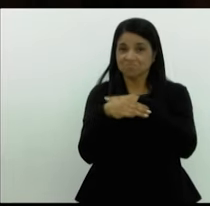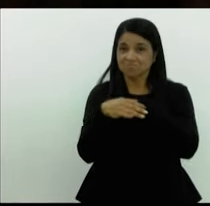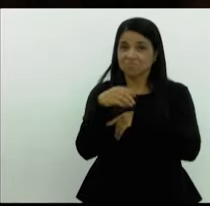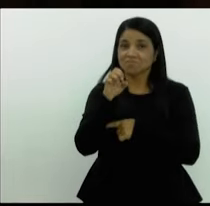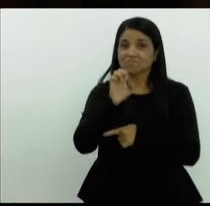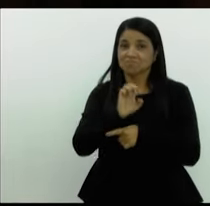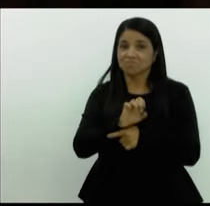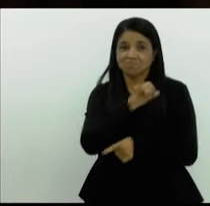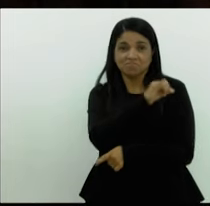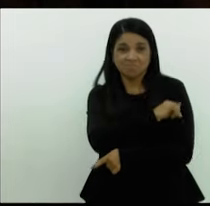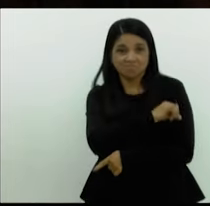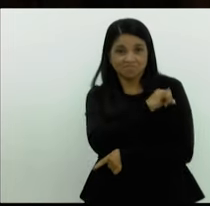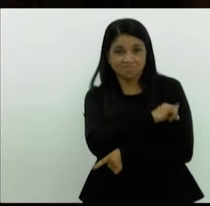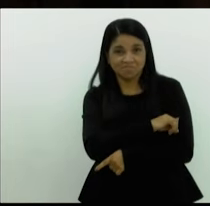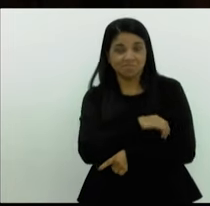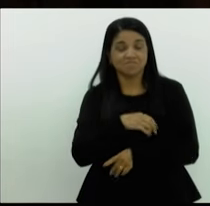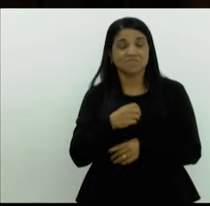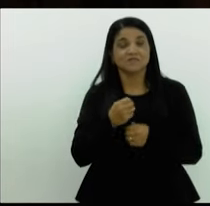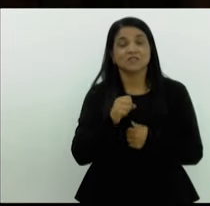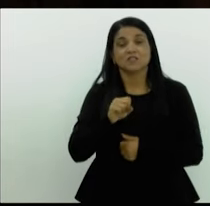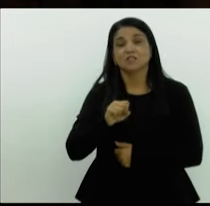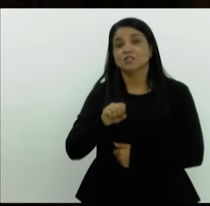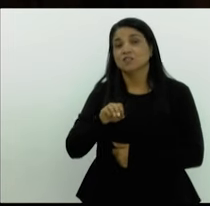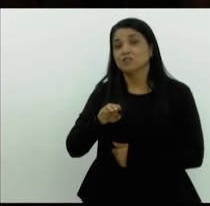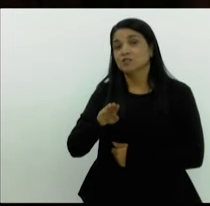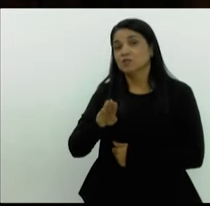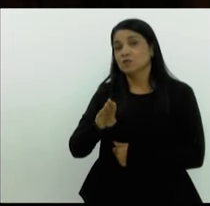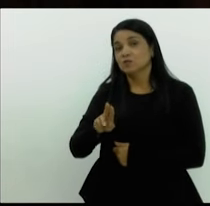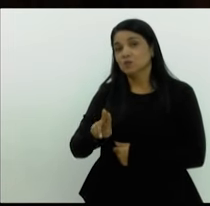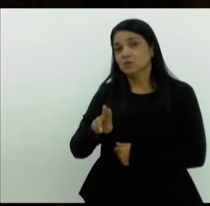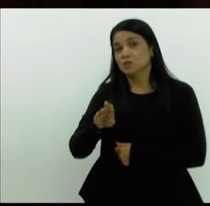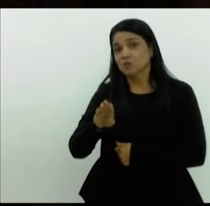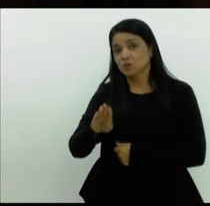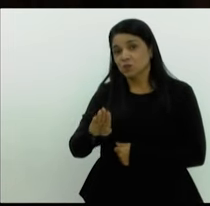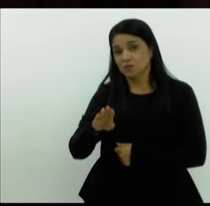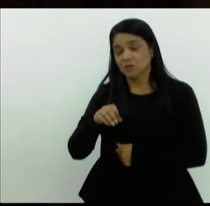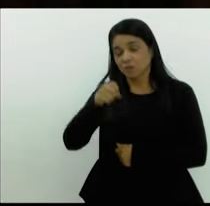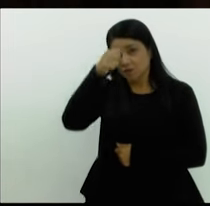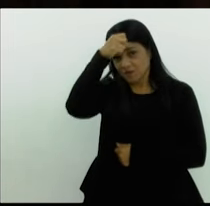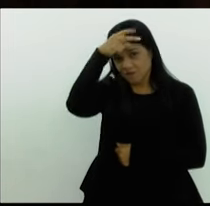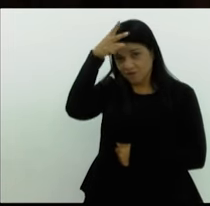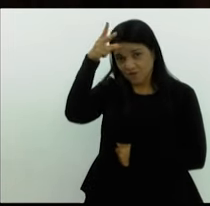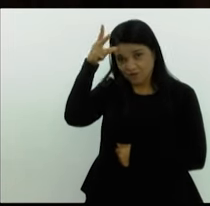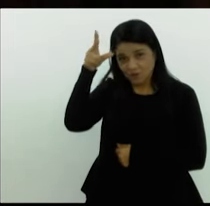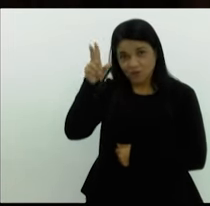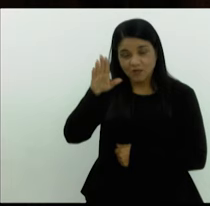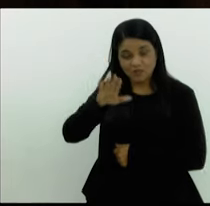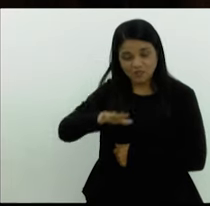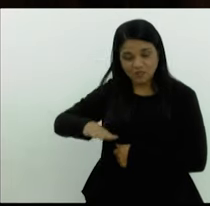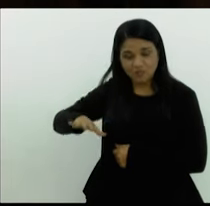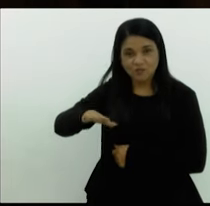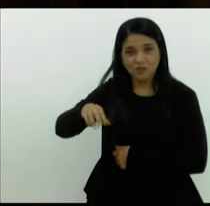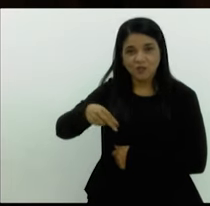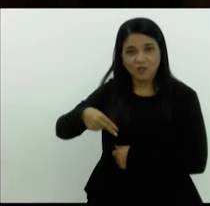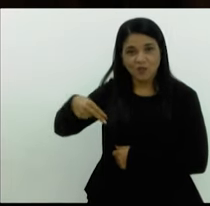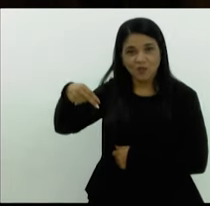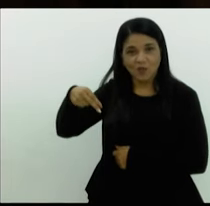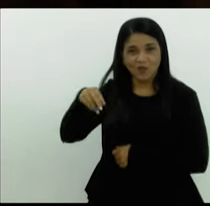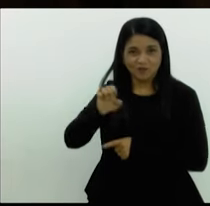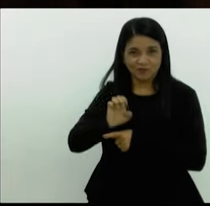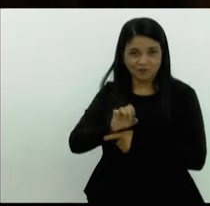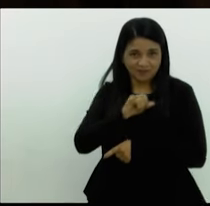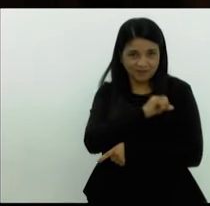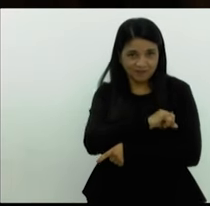a subprefeitura da Zona Norte. Sabe para quê? Lhe digo, para fortalecer o